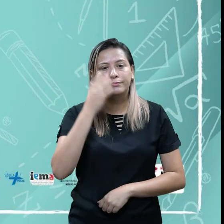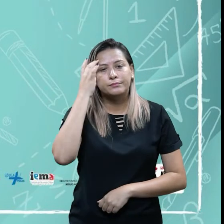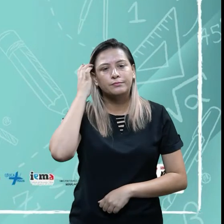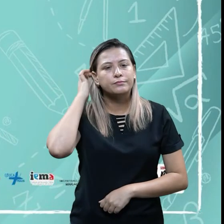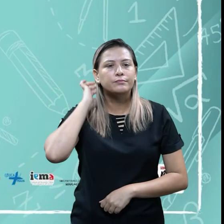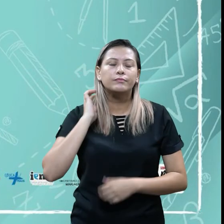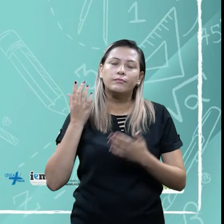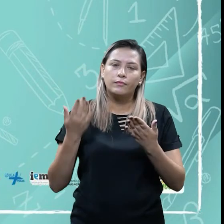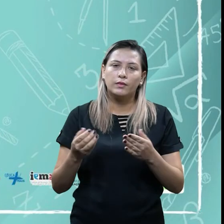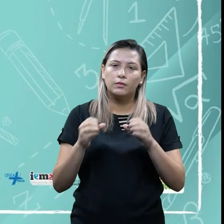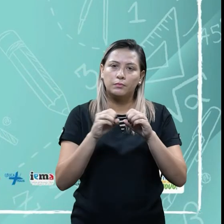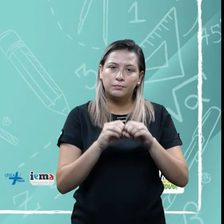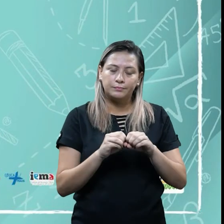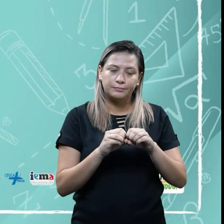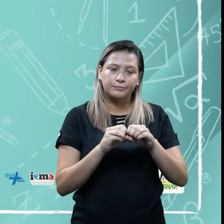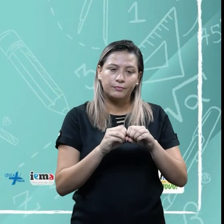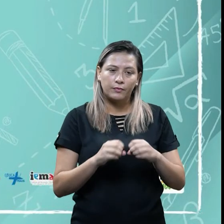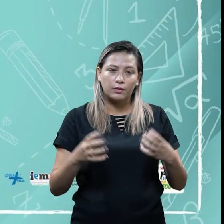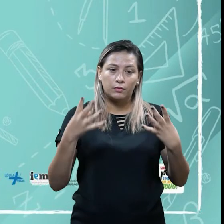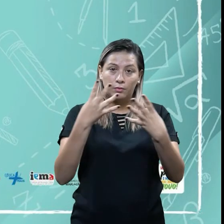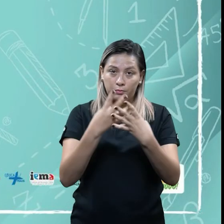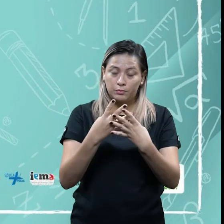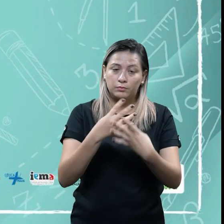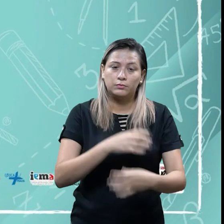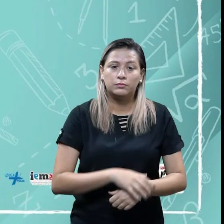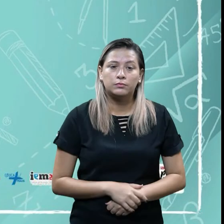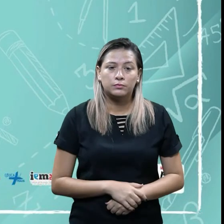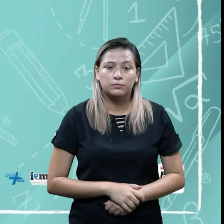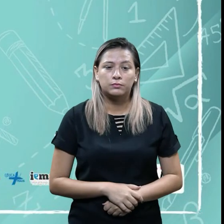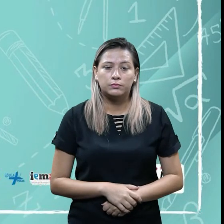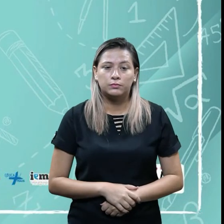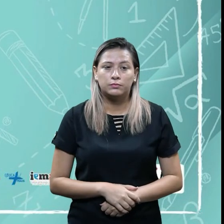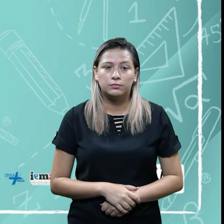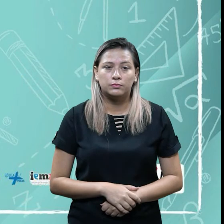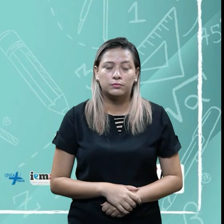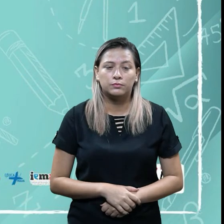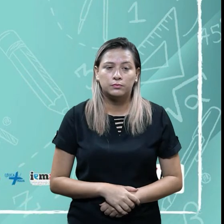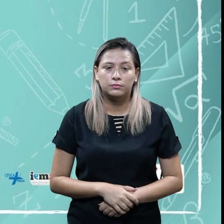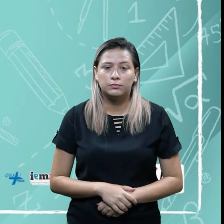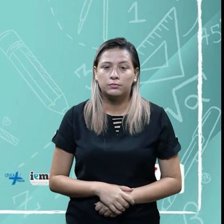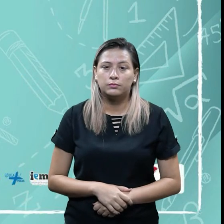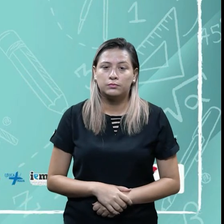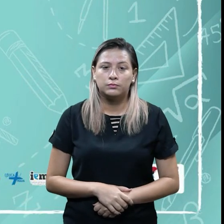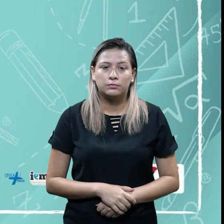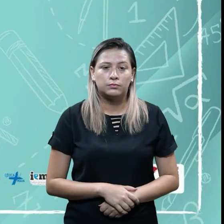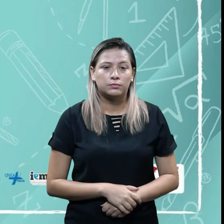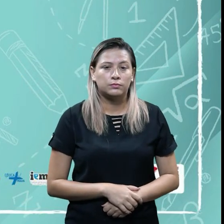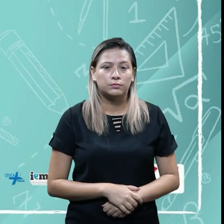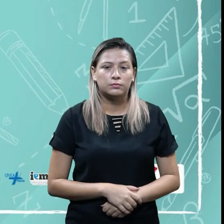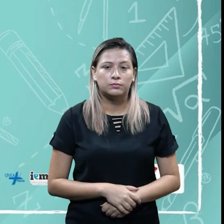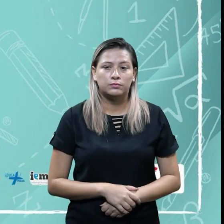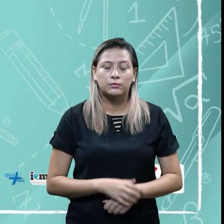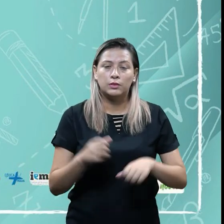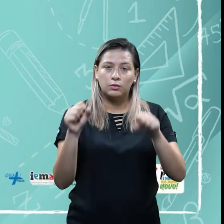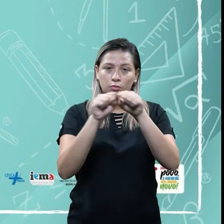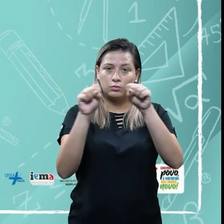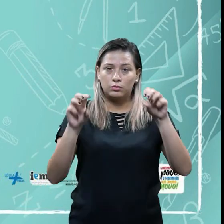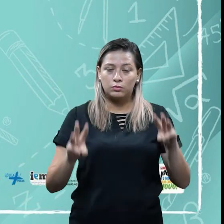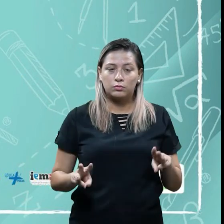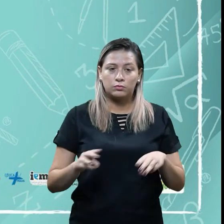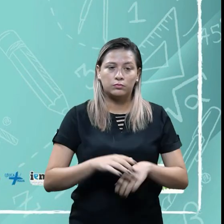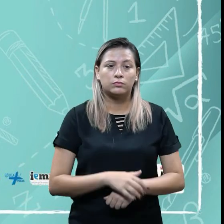como eu já falei, é o que a gente utiliza para produzir esta videoaula, tá? É um software desenvolvido